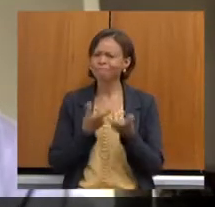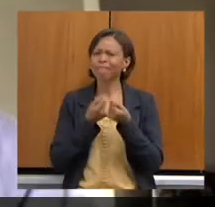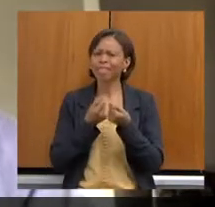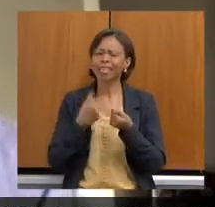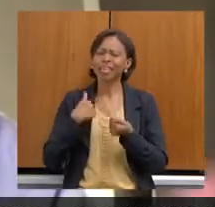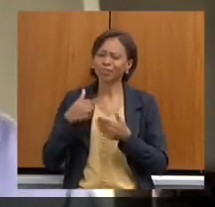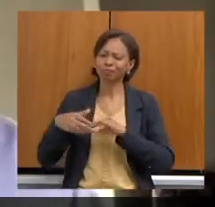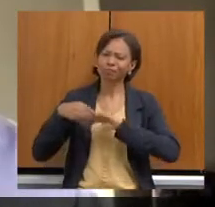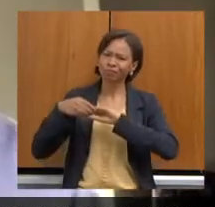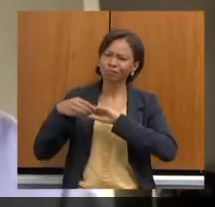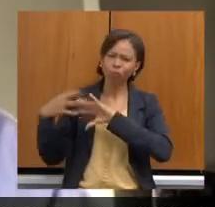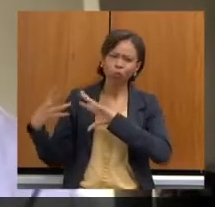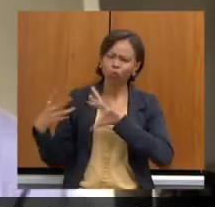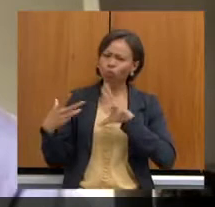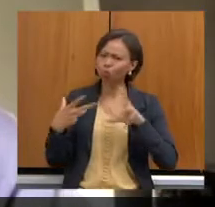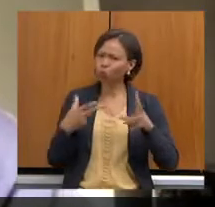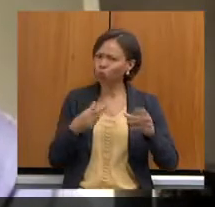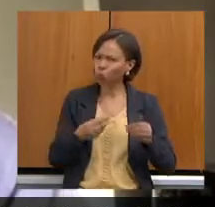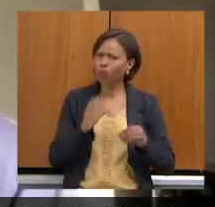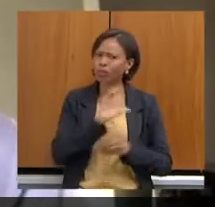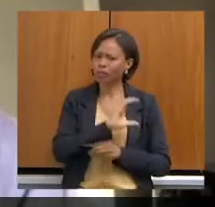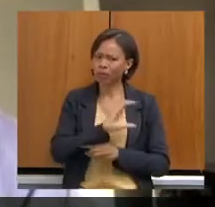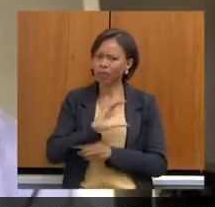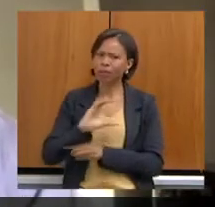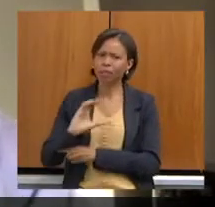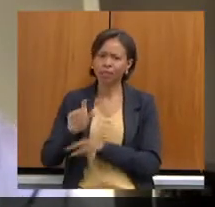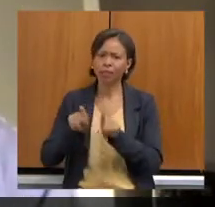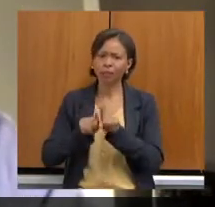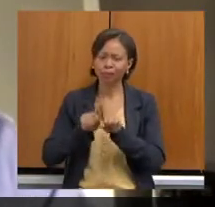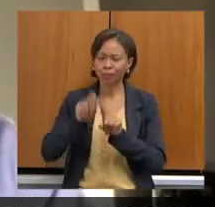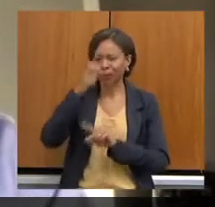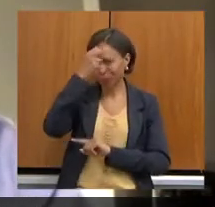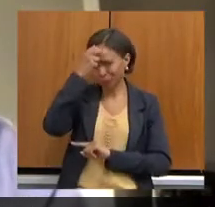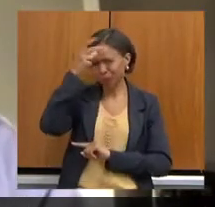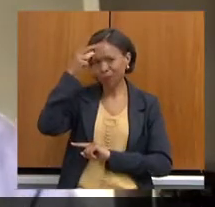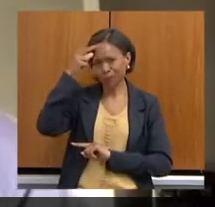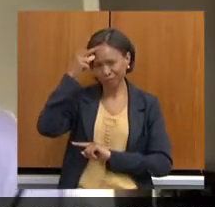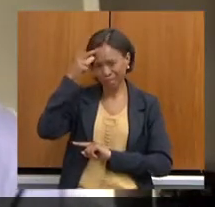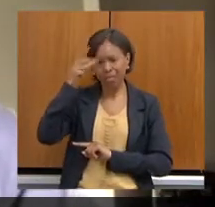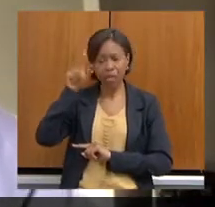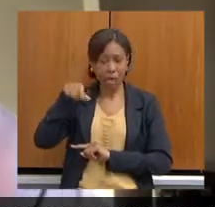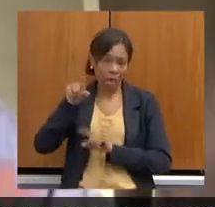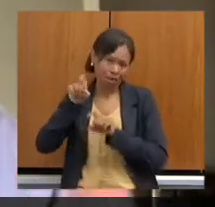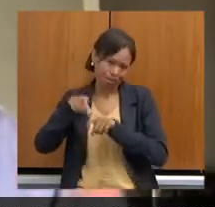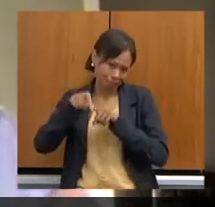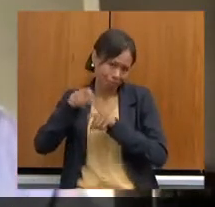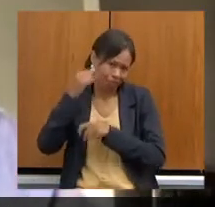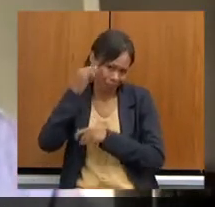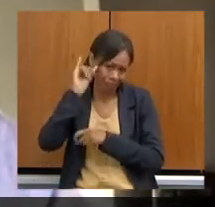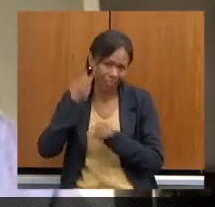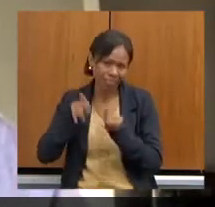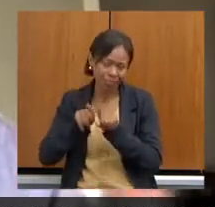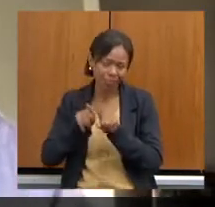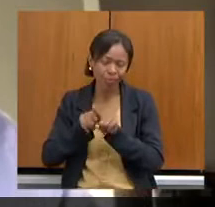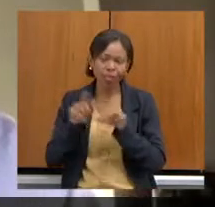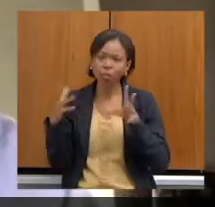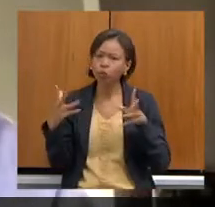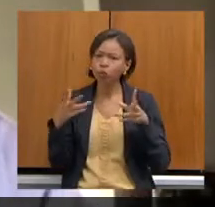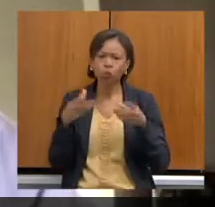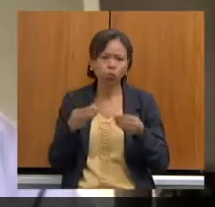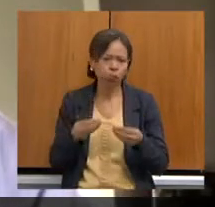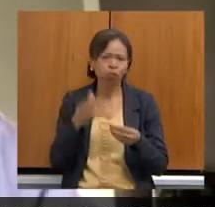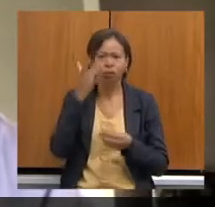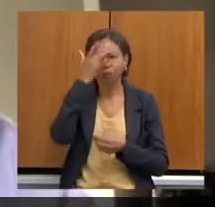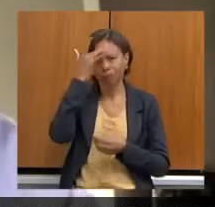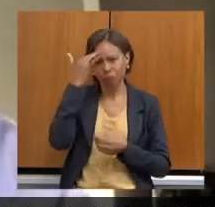o prefeito de Montes Claros aberto e também é um produtor rural e tem toda aquelas pessoas que contribuem para